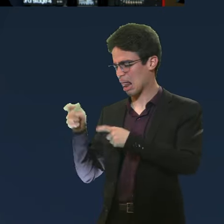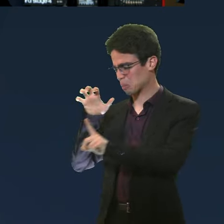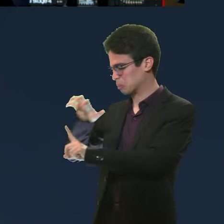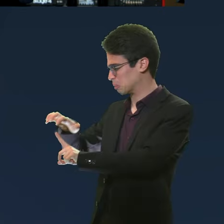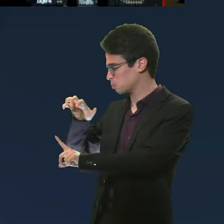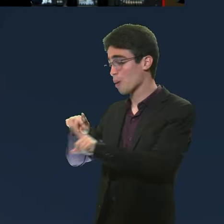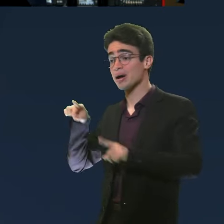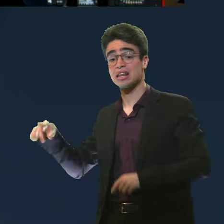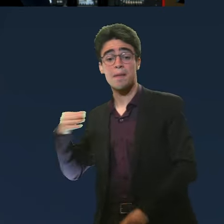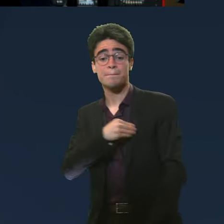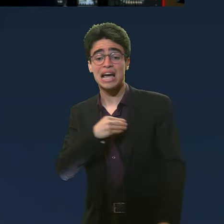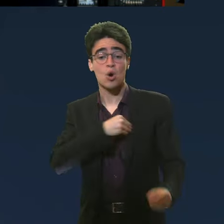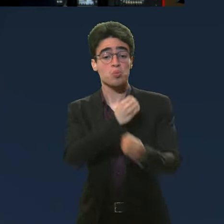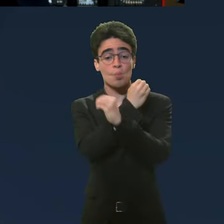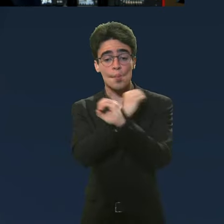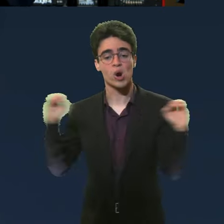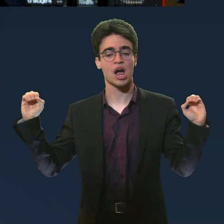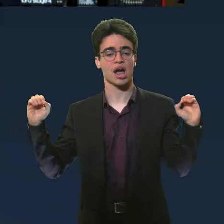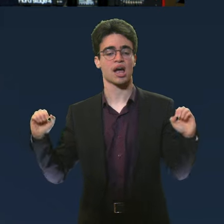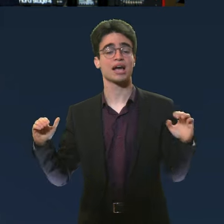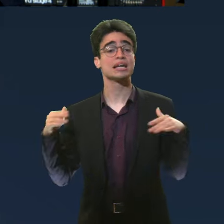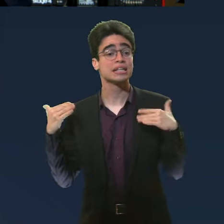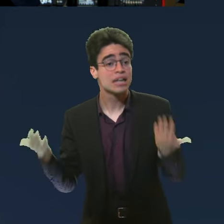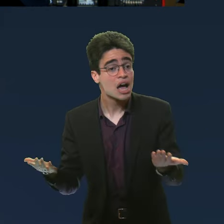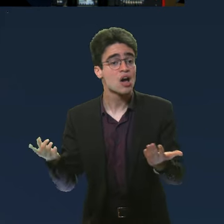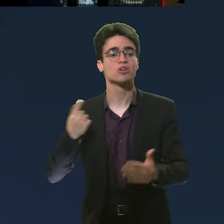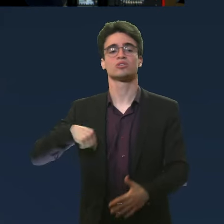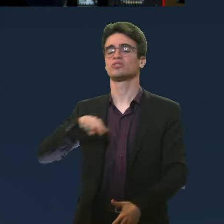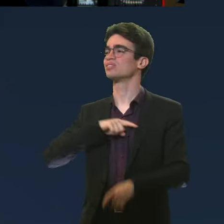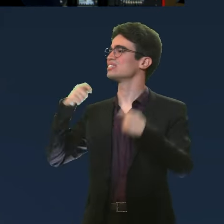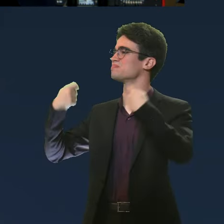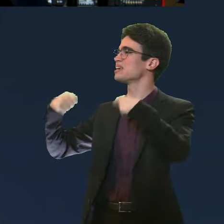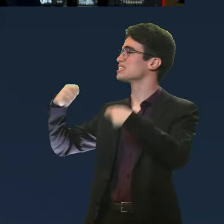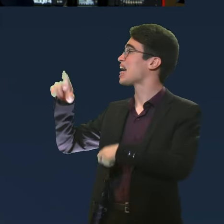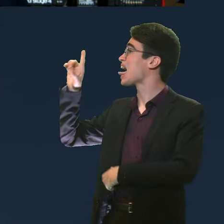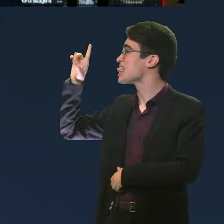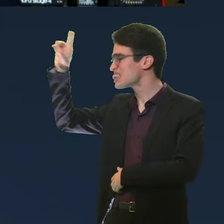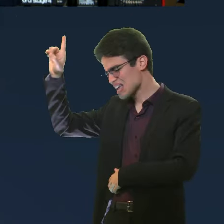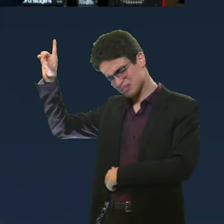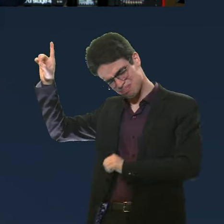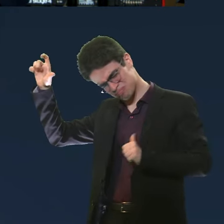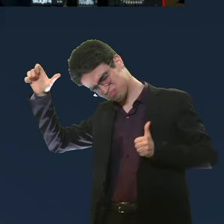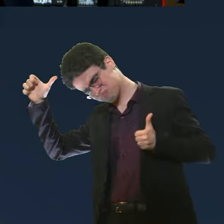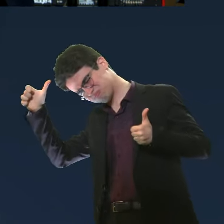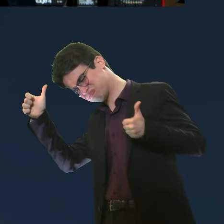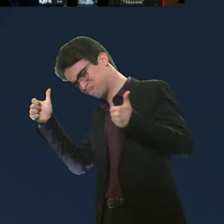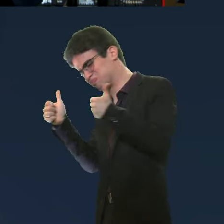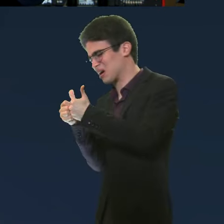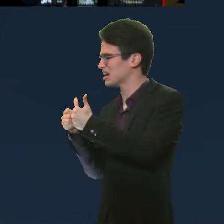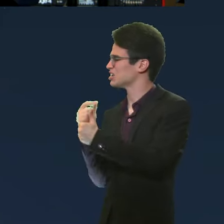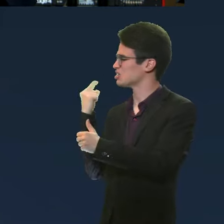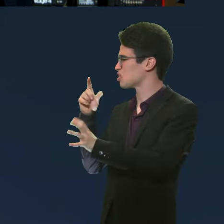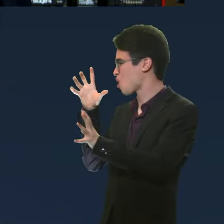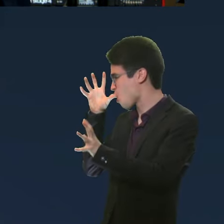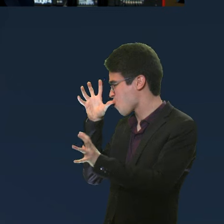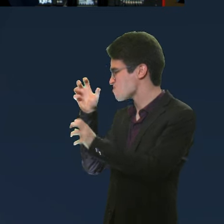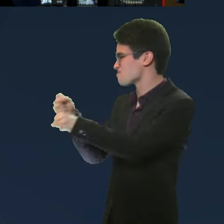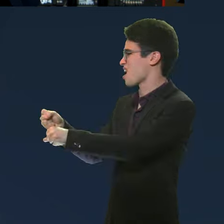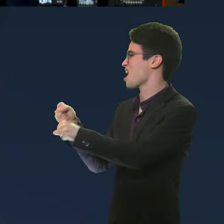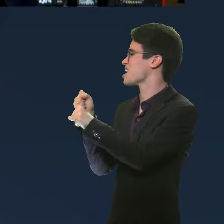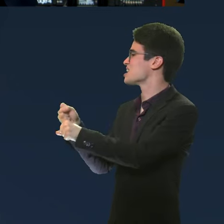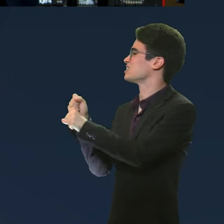sendo, preste atenção nisso, aproximemo-nos do trono da graça, com toda a confiança, a fim de